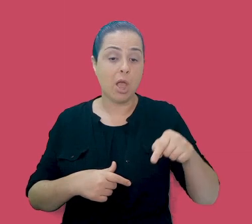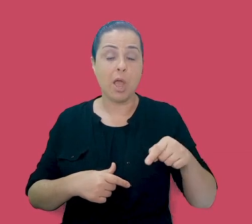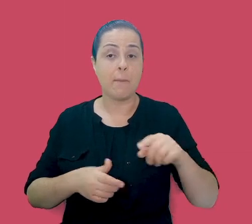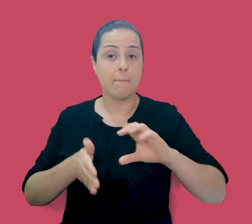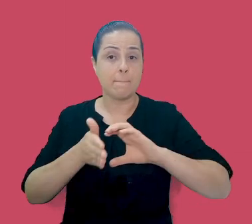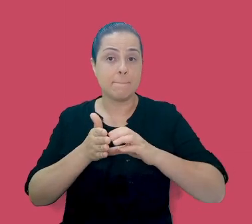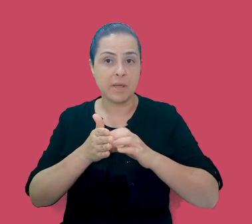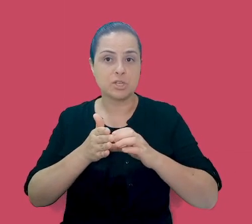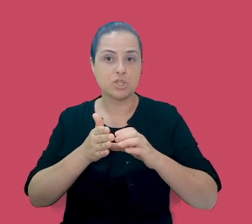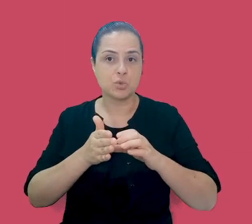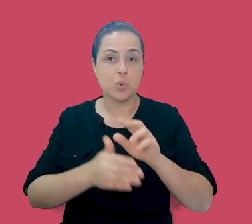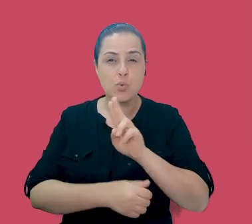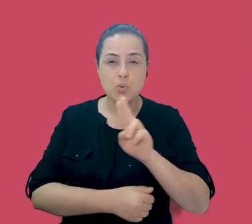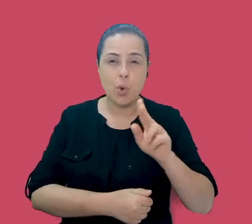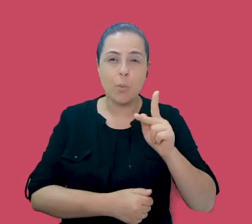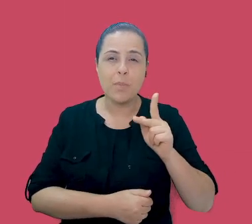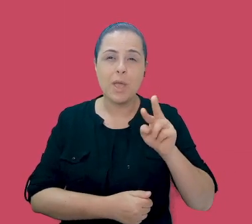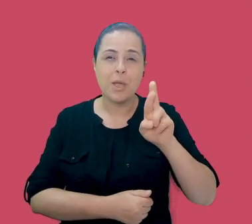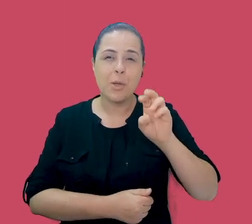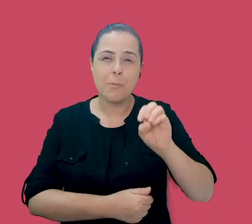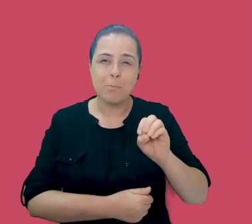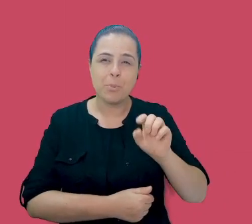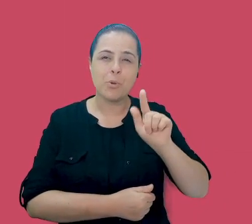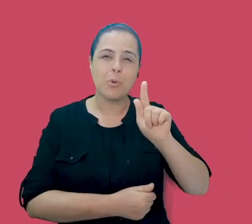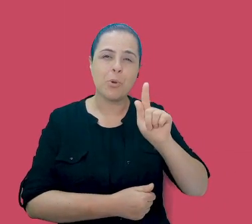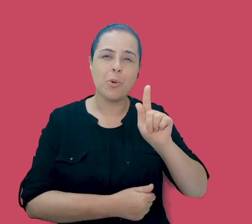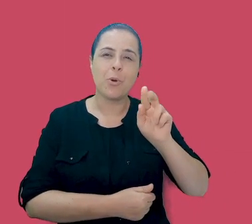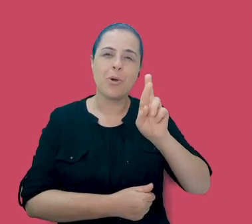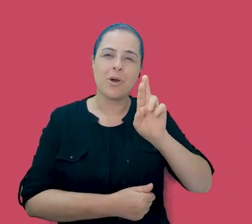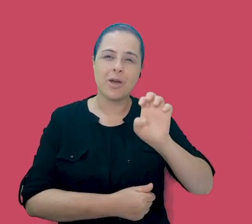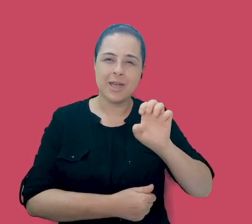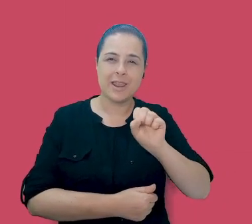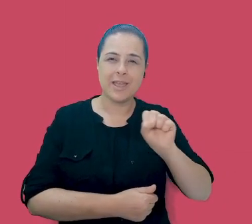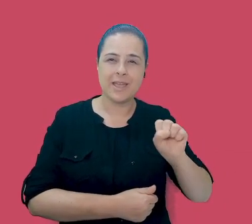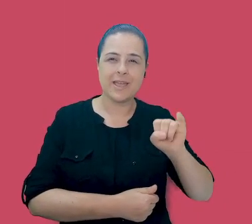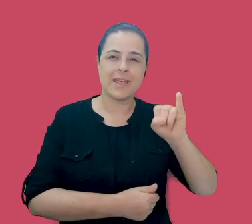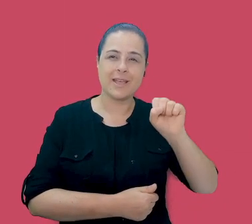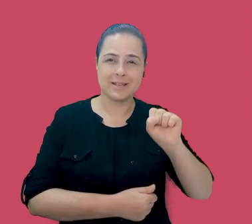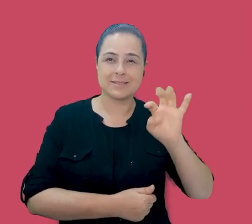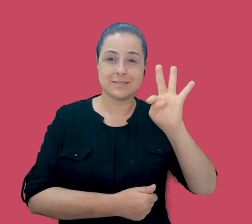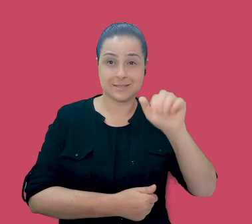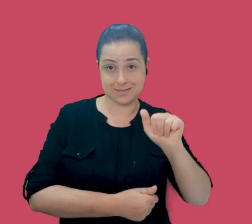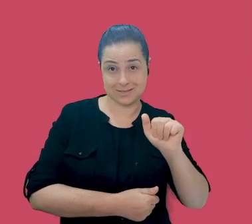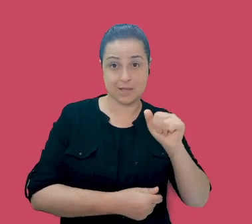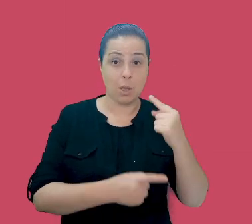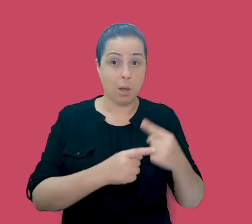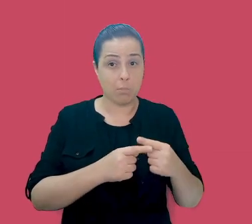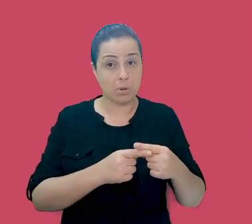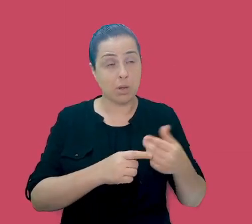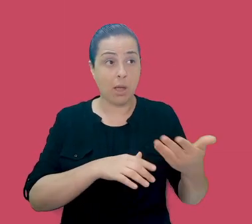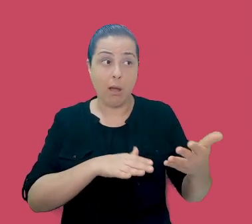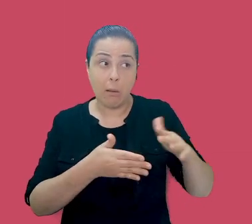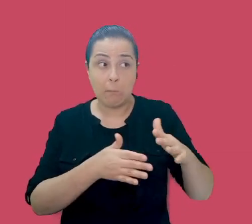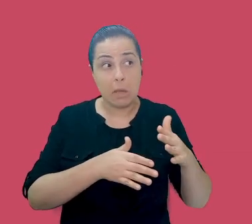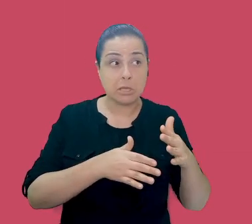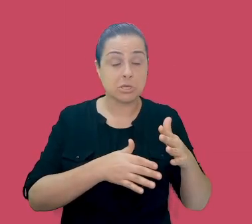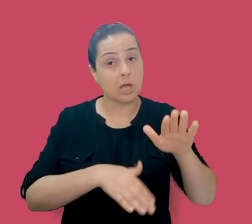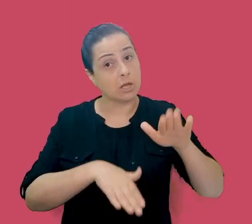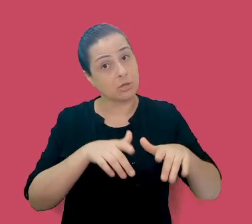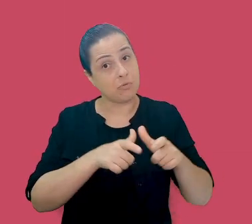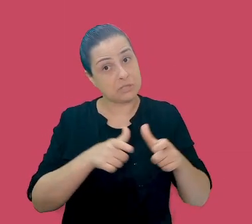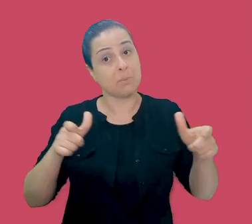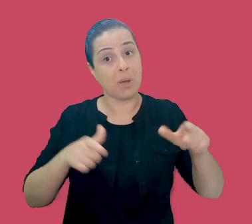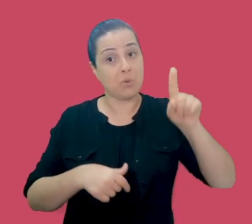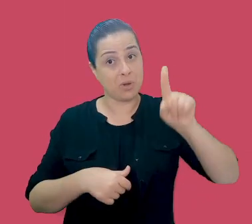progressista. O que é interessante, né? Por quê? Porque talvez a média seja ligeiramente progressista, né? É